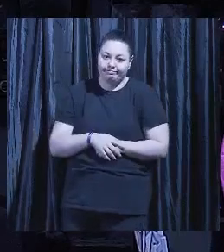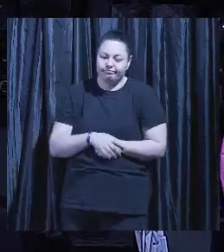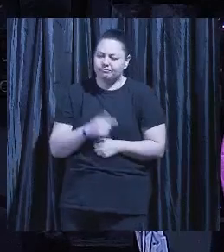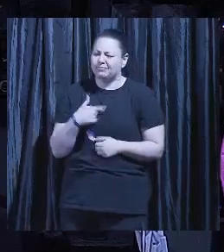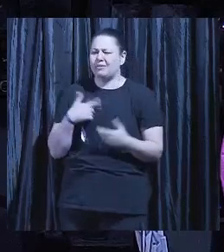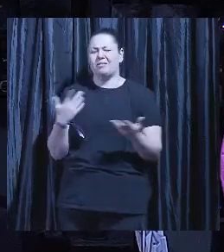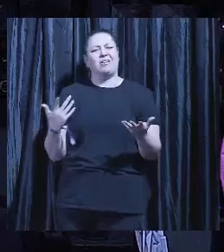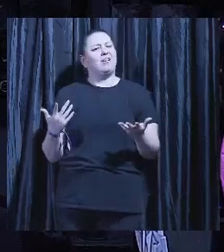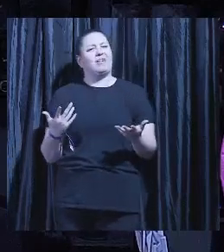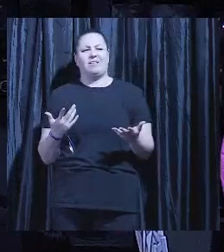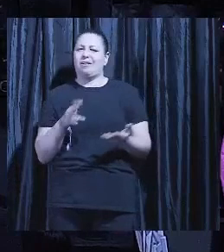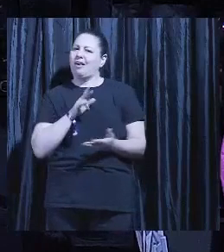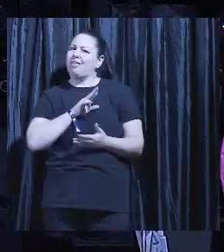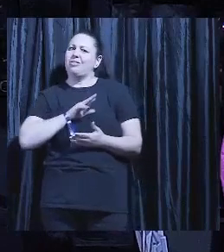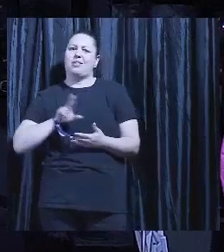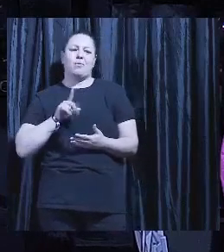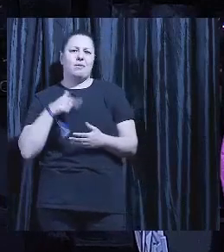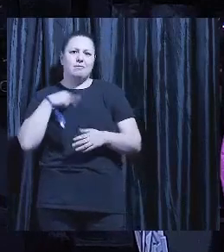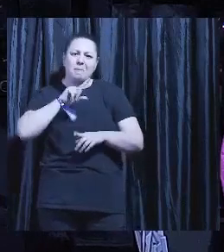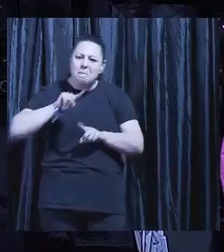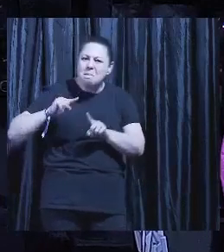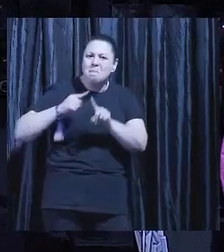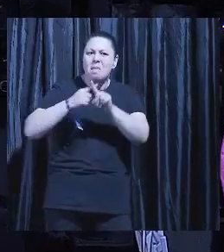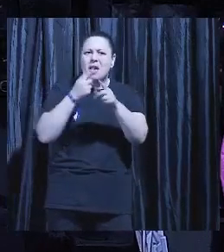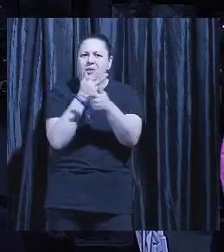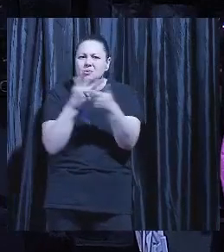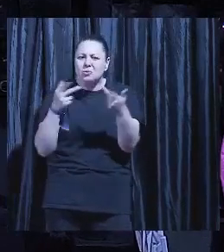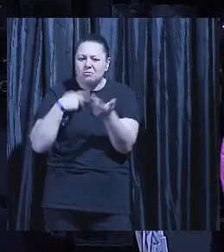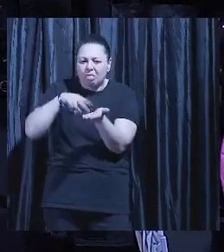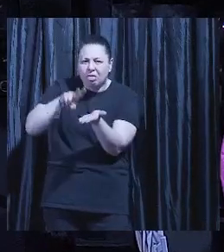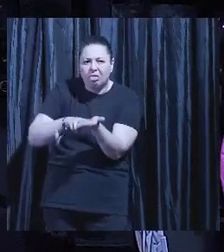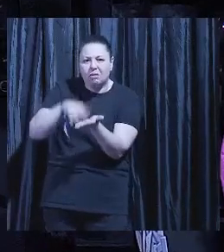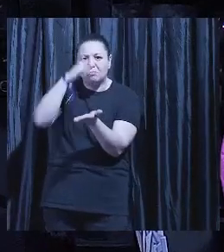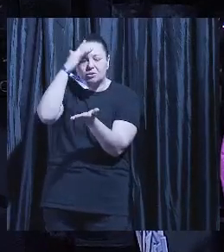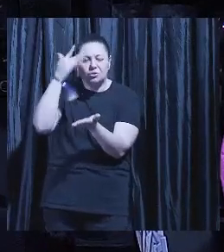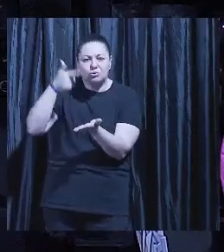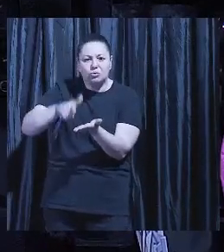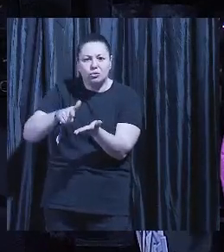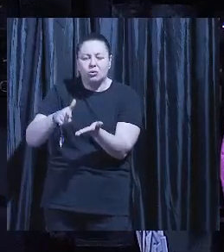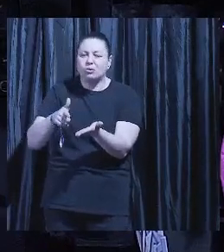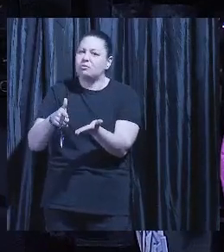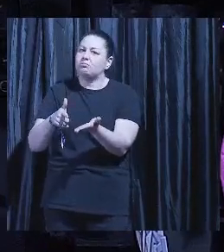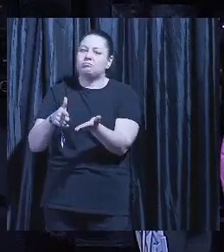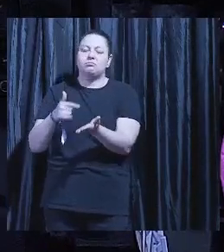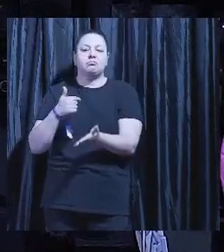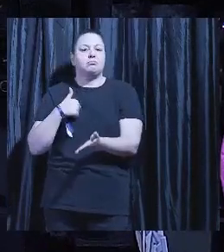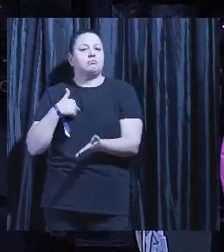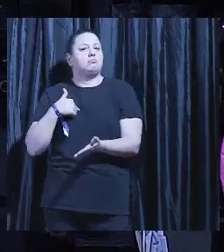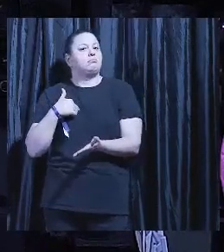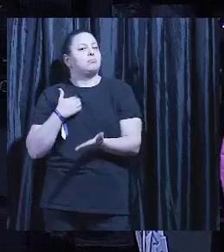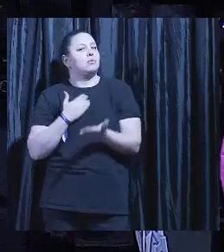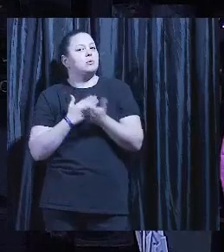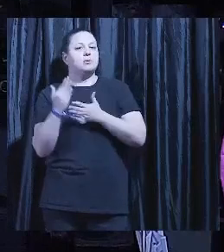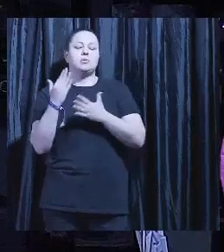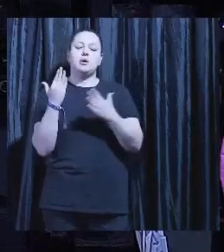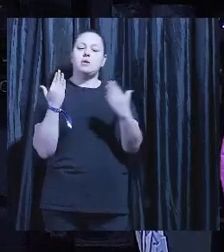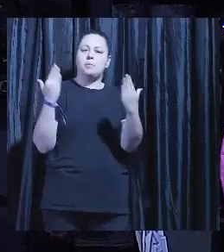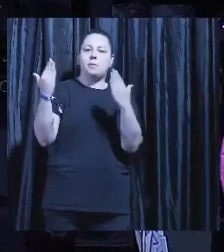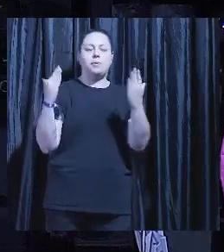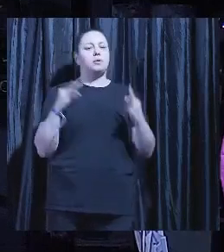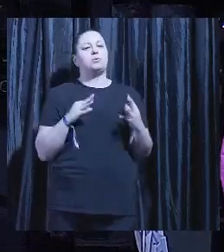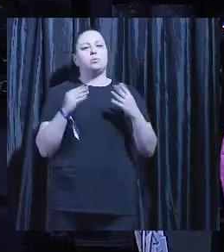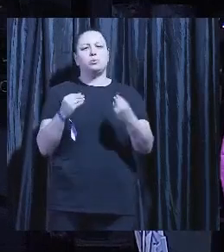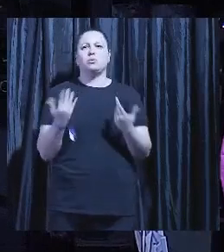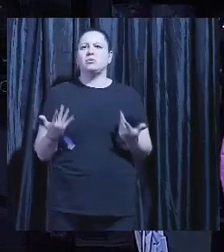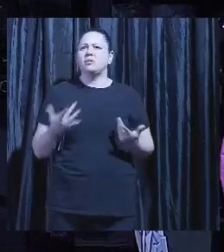falei: não é possível que eu estou vendo mais corpo caído no dia de hoje. E aí eu comecei a fazer a comparação de tudo isso. Eu falei: gente,